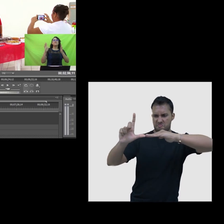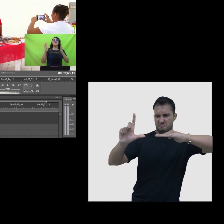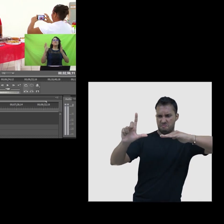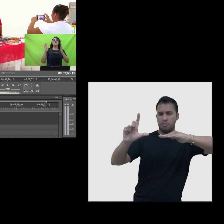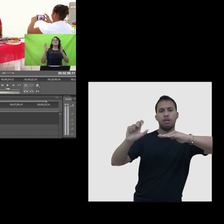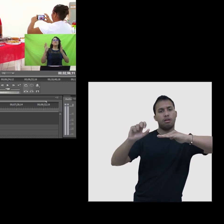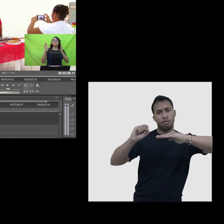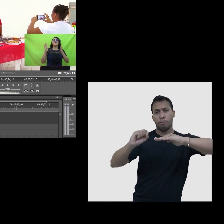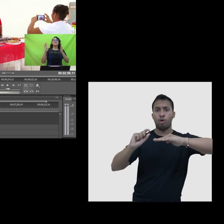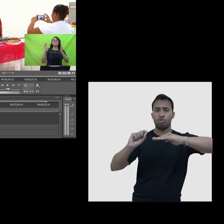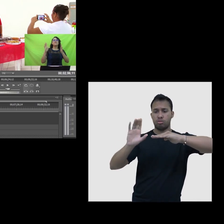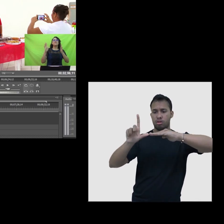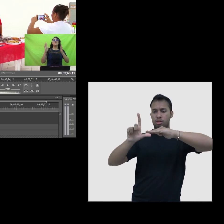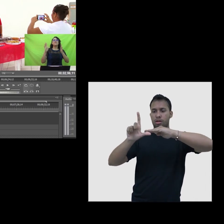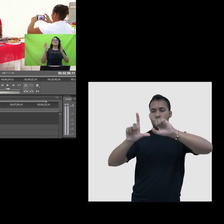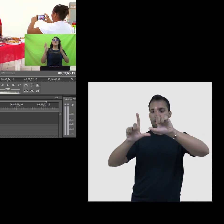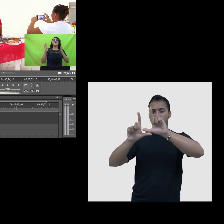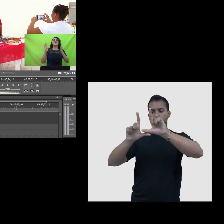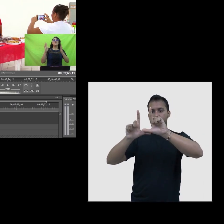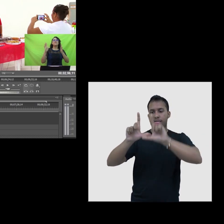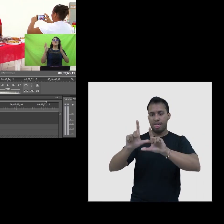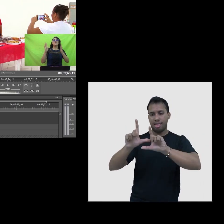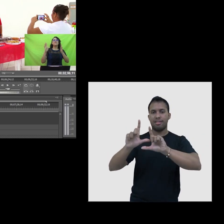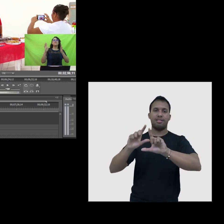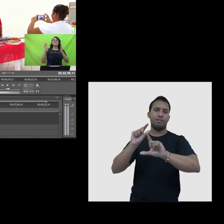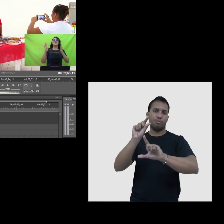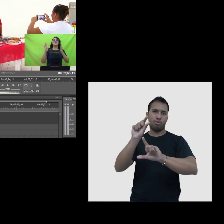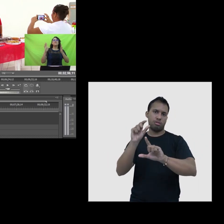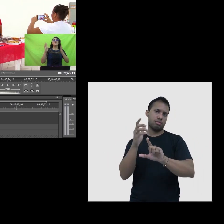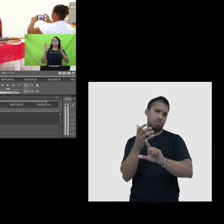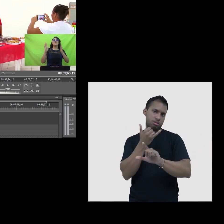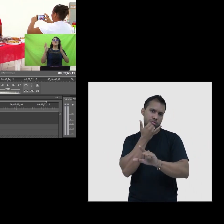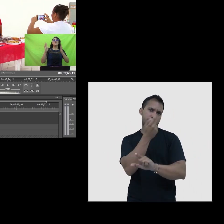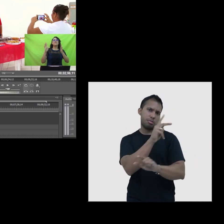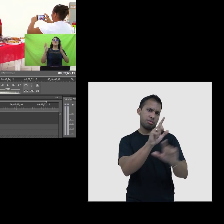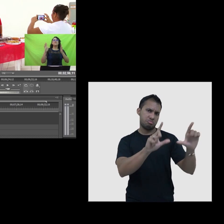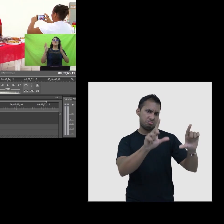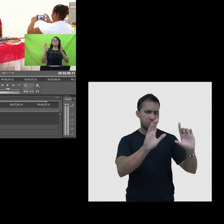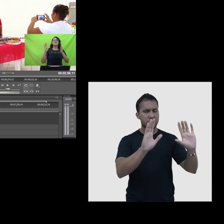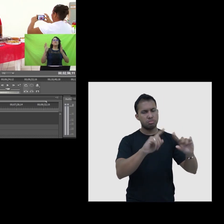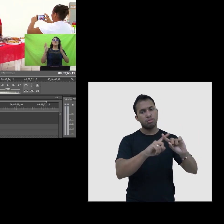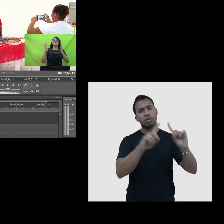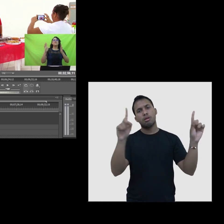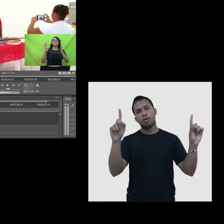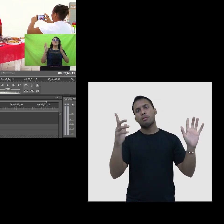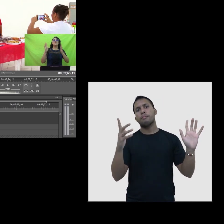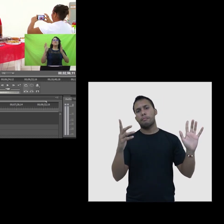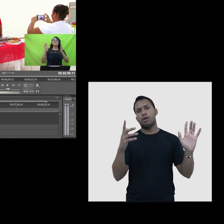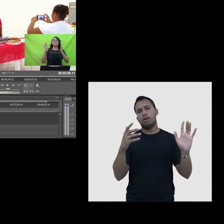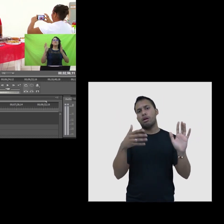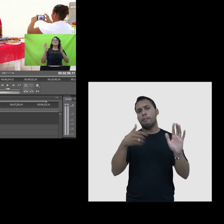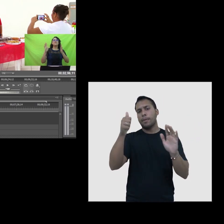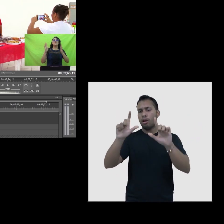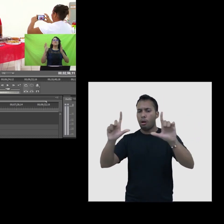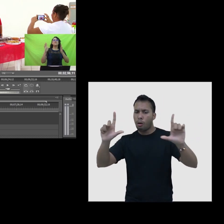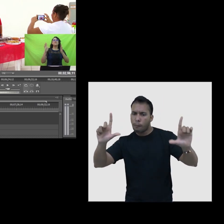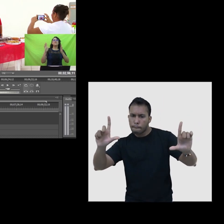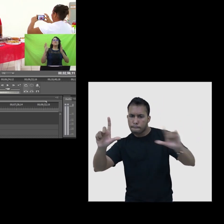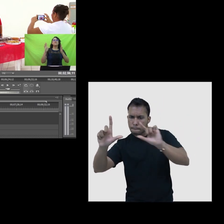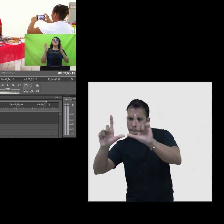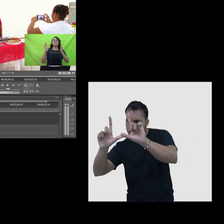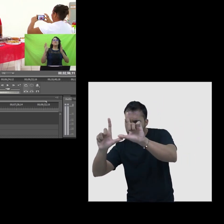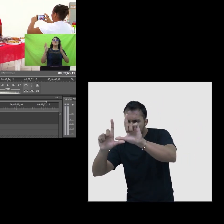colado lá embaixo, para não perder um pouco dessa interpretação, dependendo da resolução da tela, né? Bom, tem um detalhe aqui